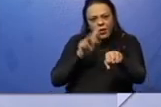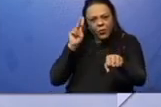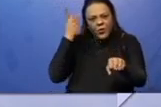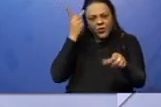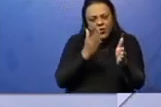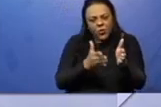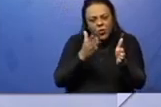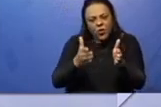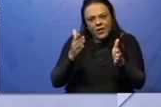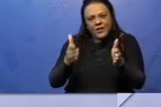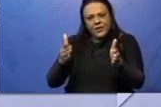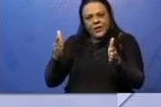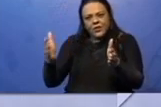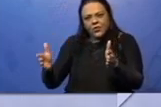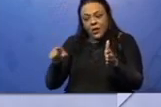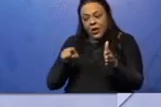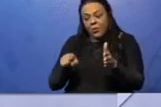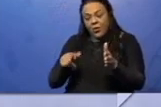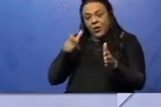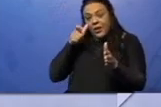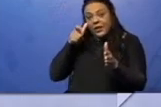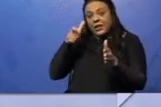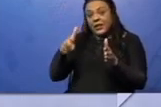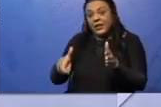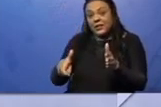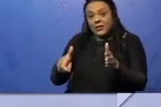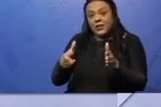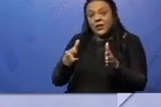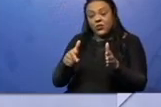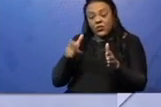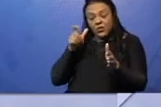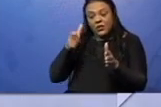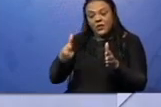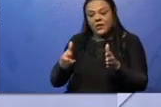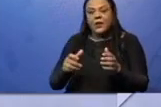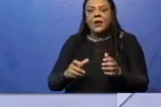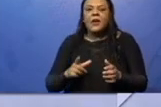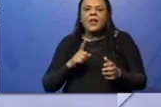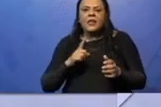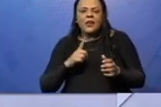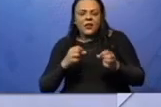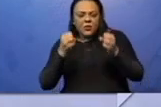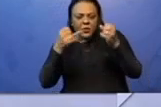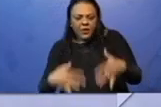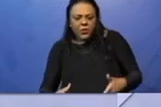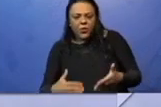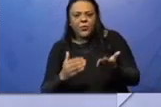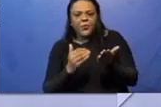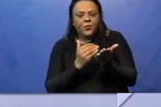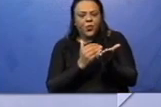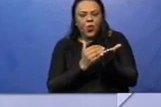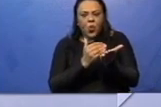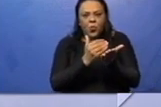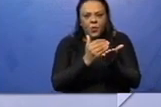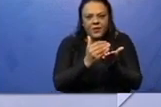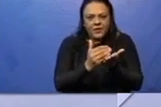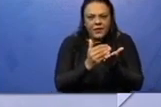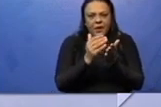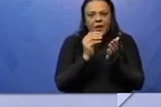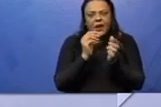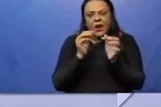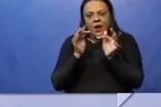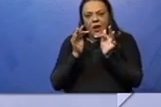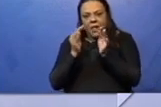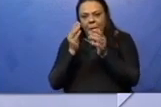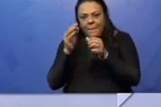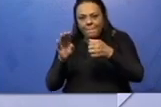mais interessante para você. Existe um porquê dele ter colocado primeiro o fim, ou ter colocado e pulado no tempo, ou às vezes eu estou contando